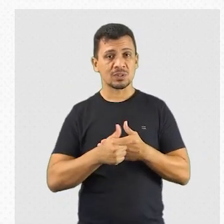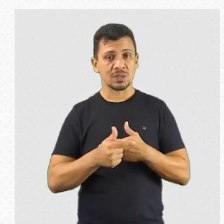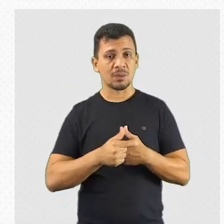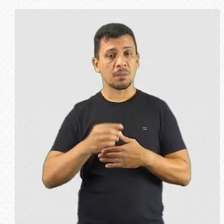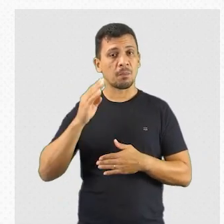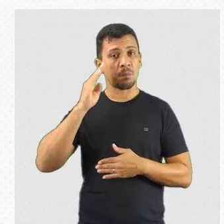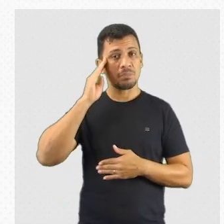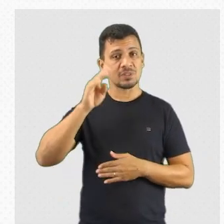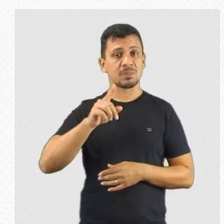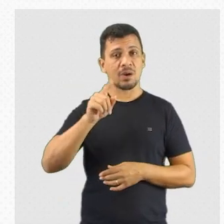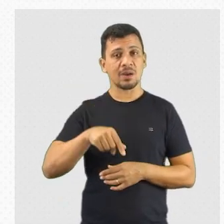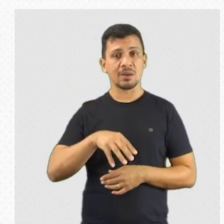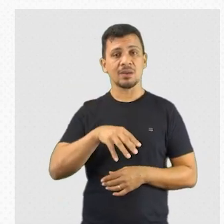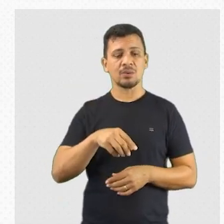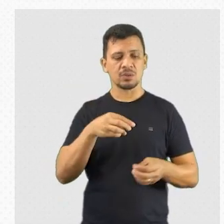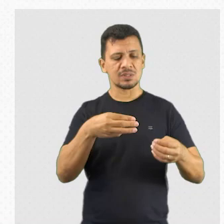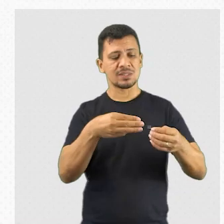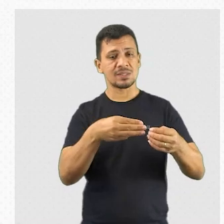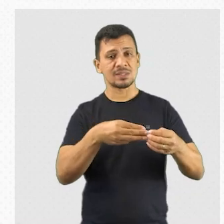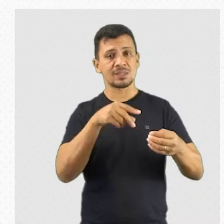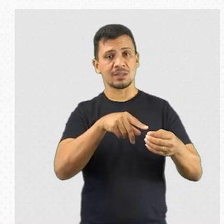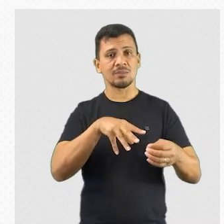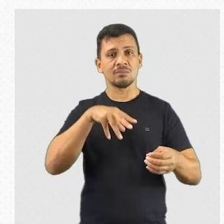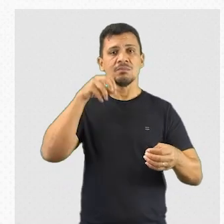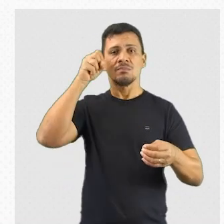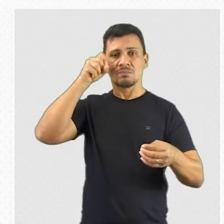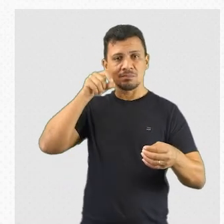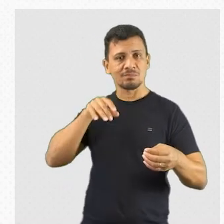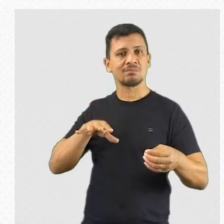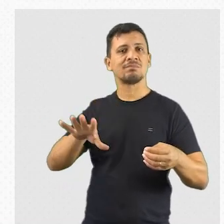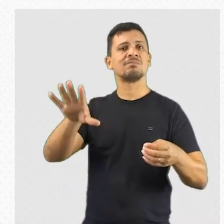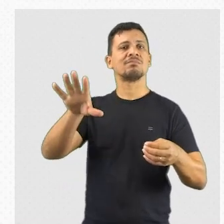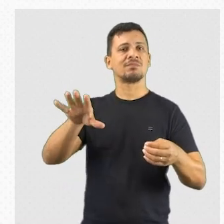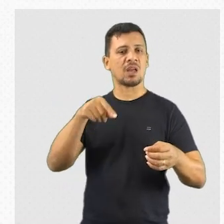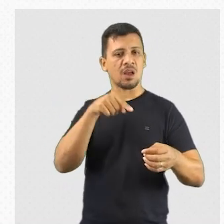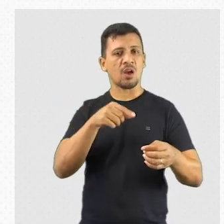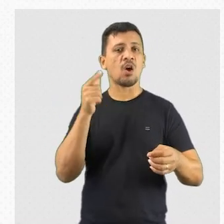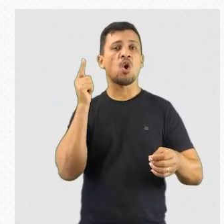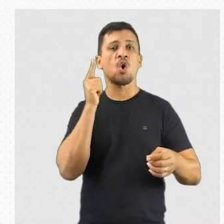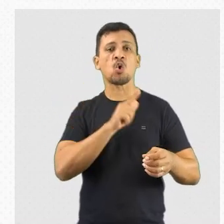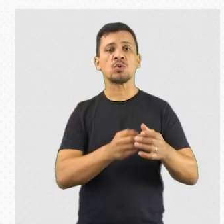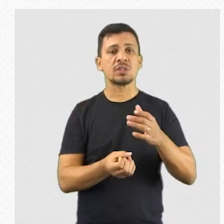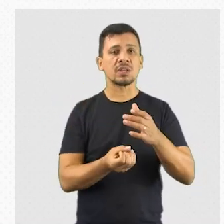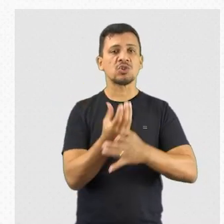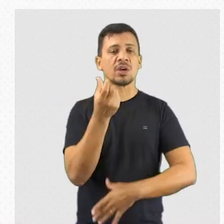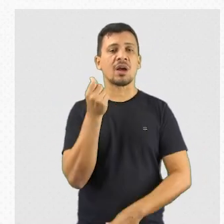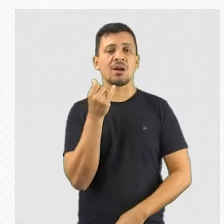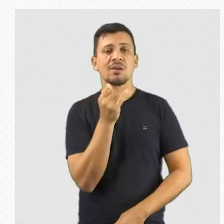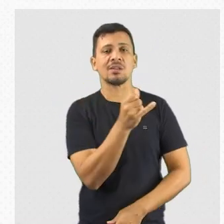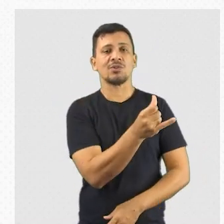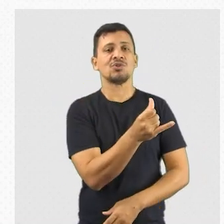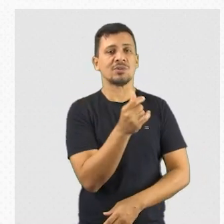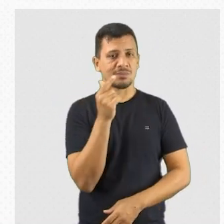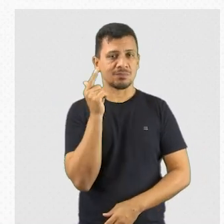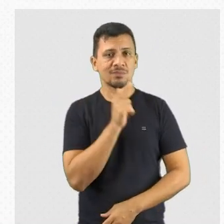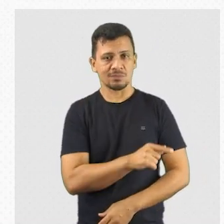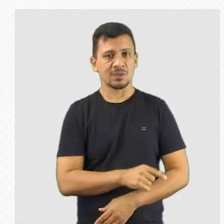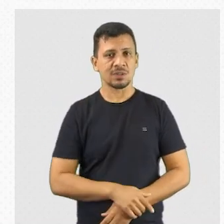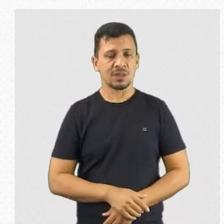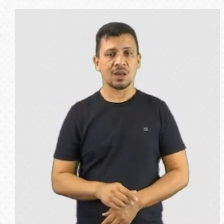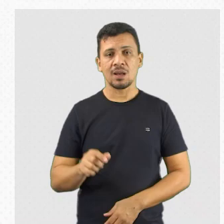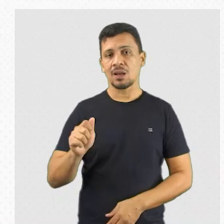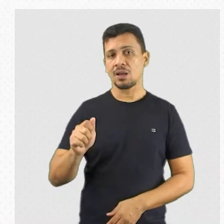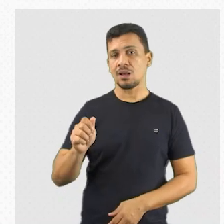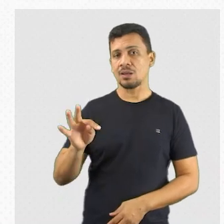a respiração celular. Tá? É através da mitocôndria que a gente consegue gerar energia, as células conseguem gerar energia, gerar